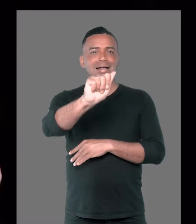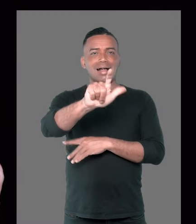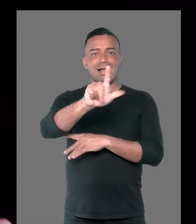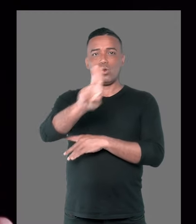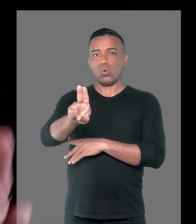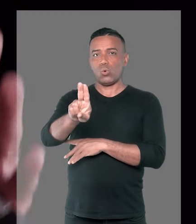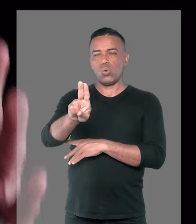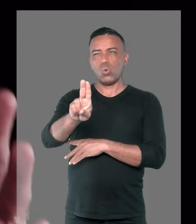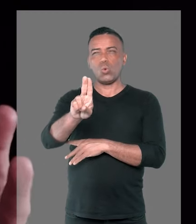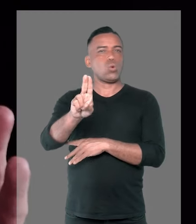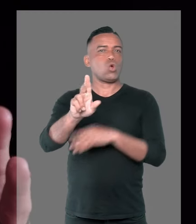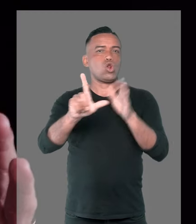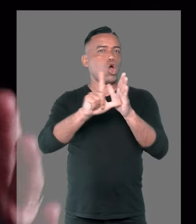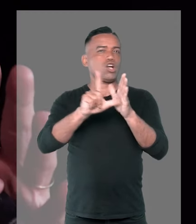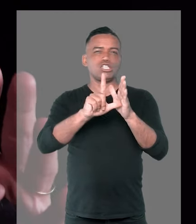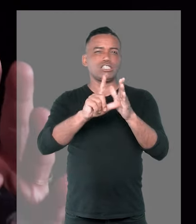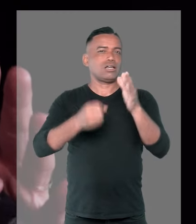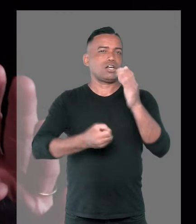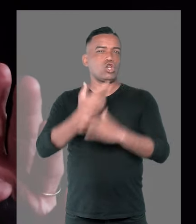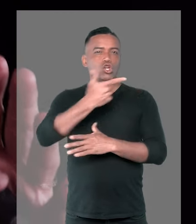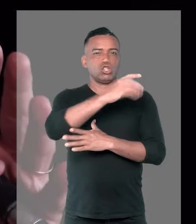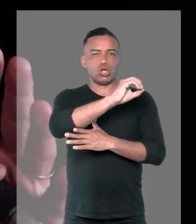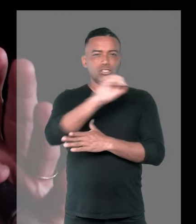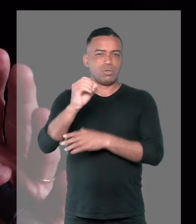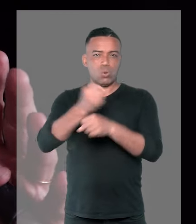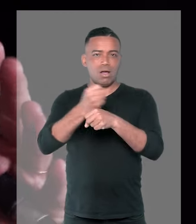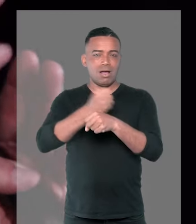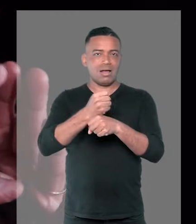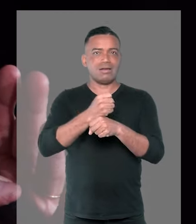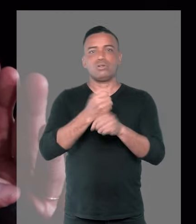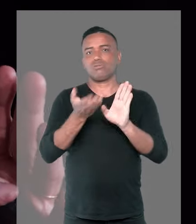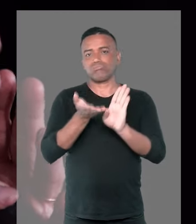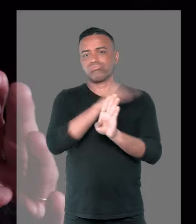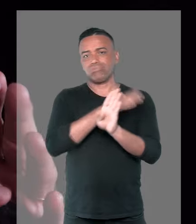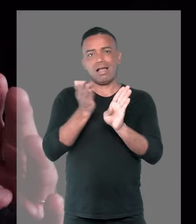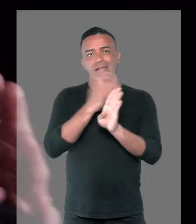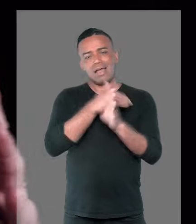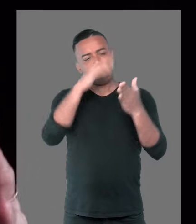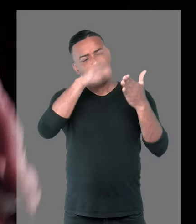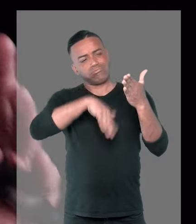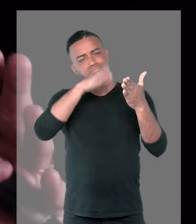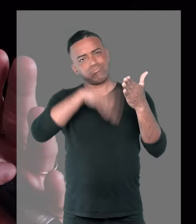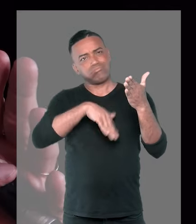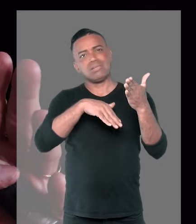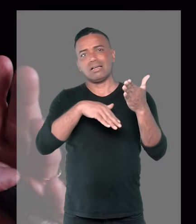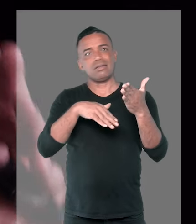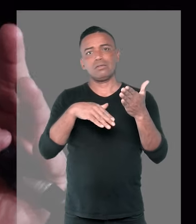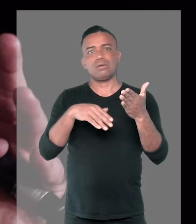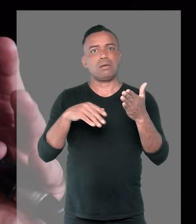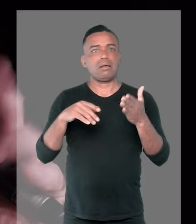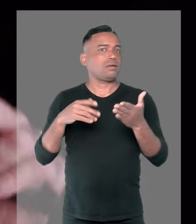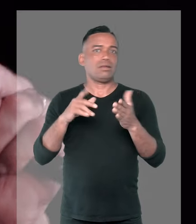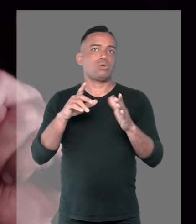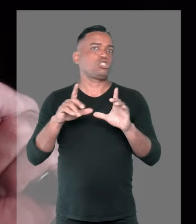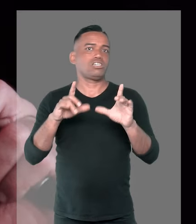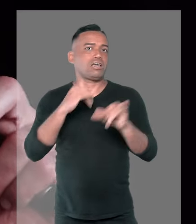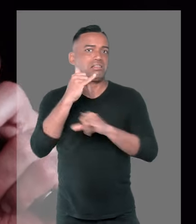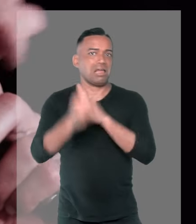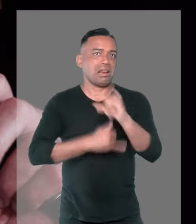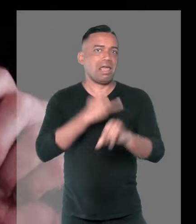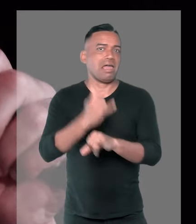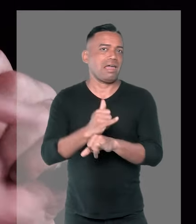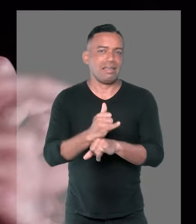Olha lá era um catálogo né um catálogo eh estático inclusive nas lojas você não tinha rede banda larga Mas